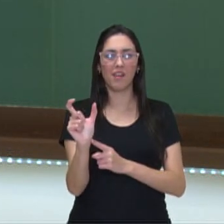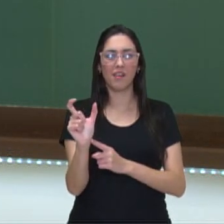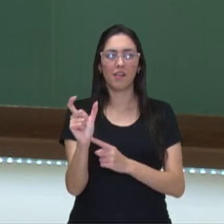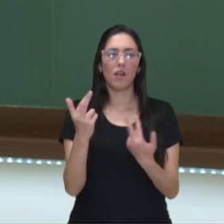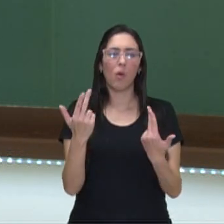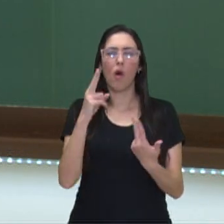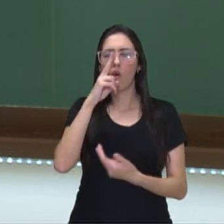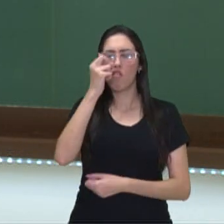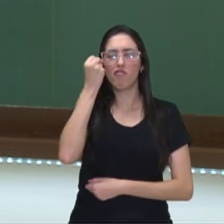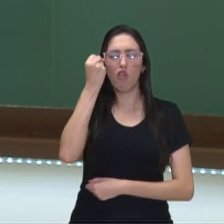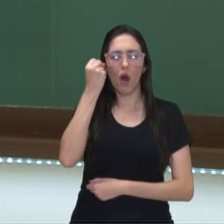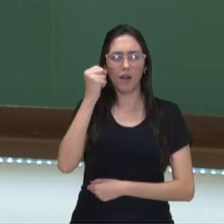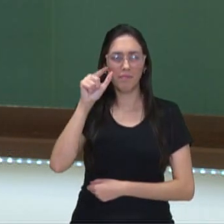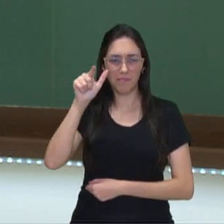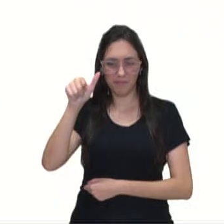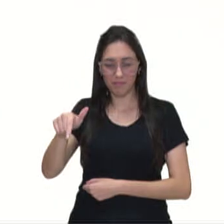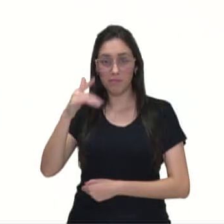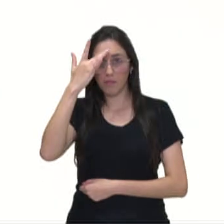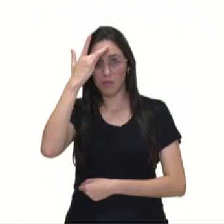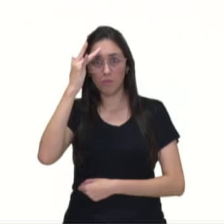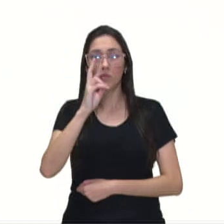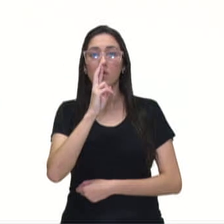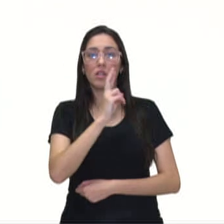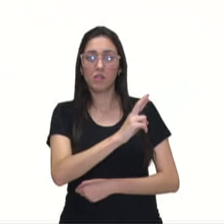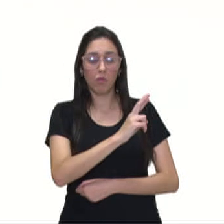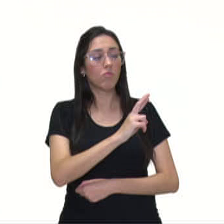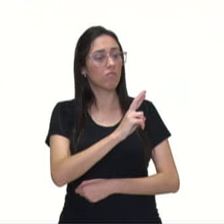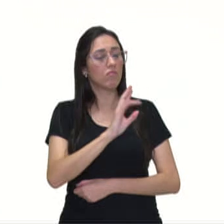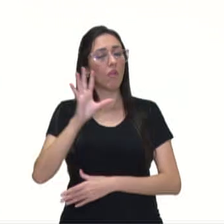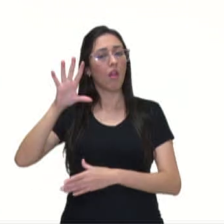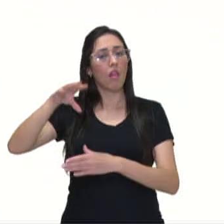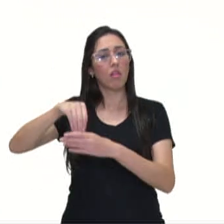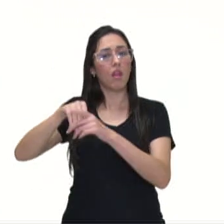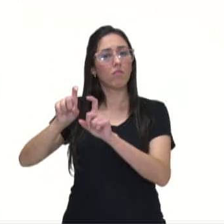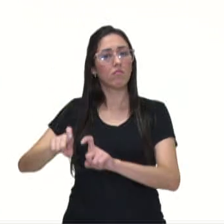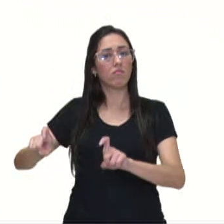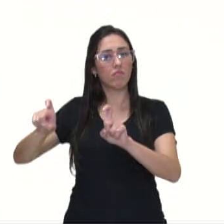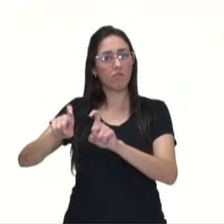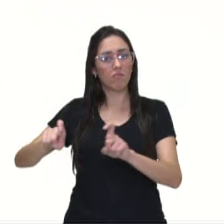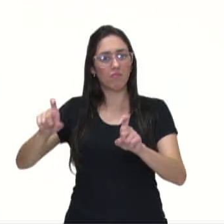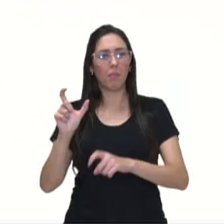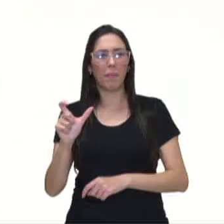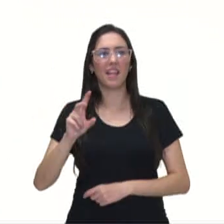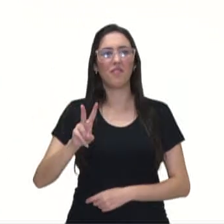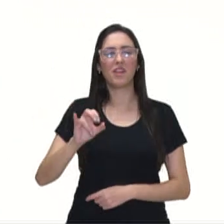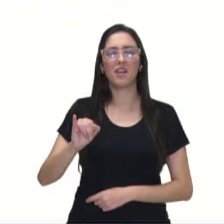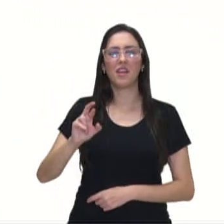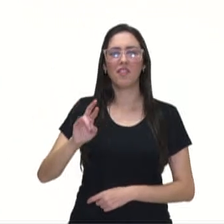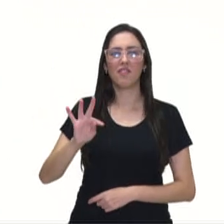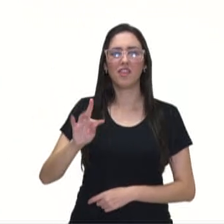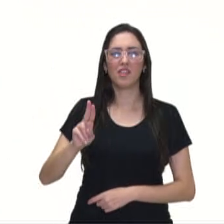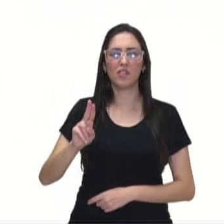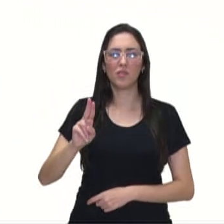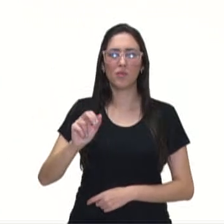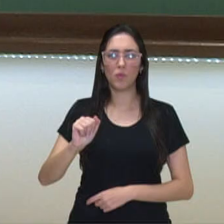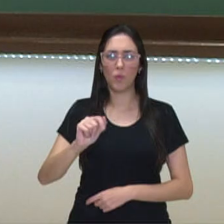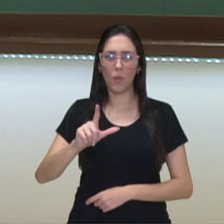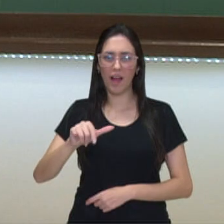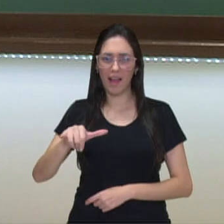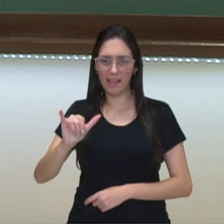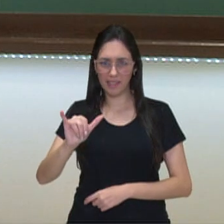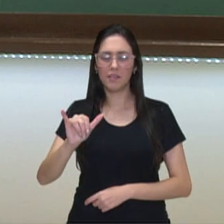o nosso amigo responde. Virtually, a gente tem o virtual, que é um adjetivo, e